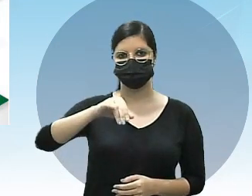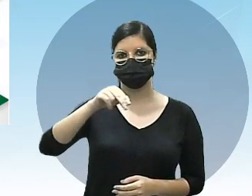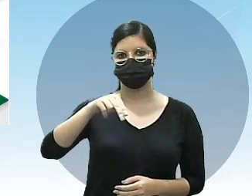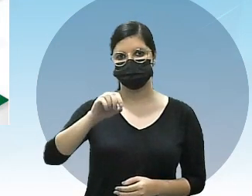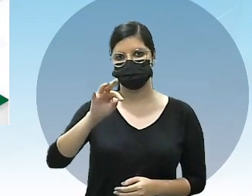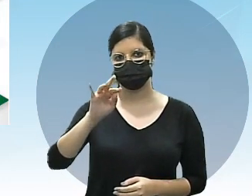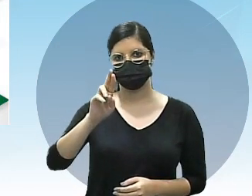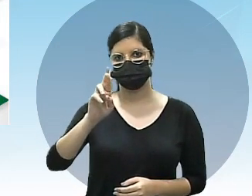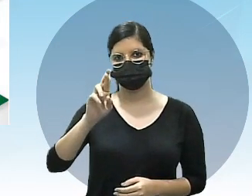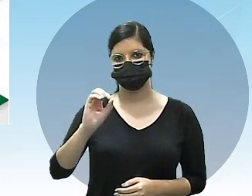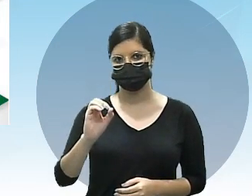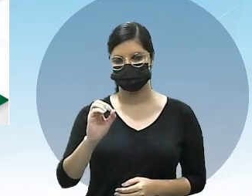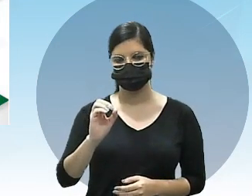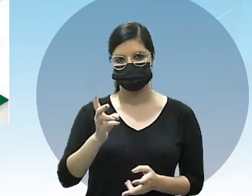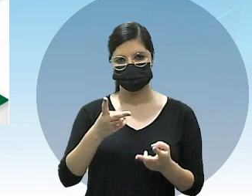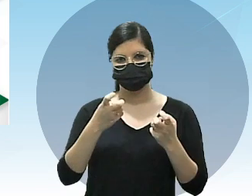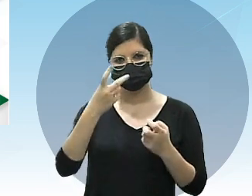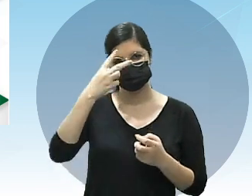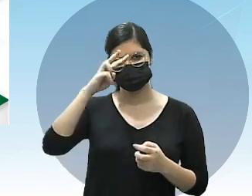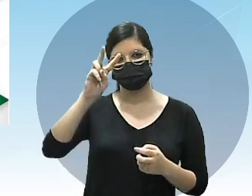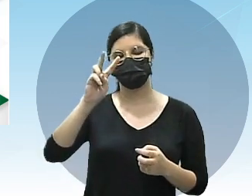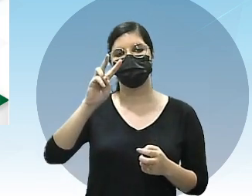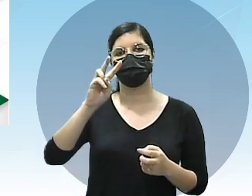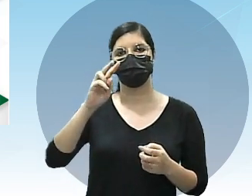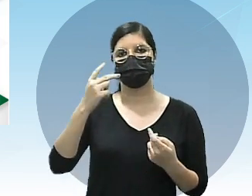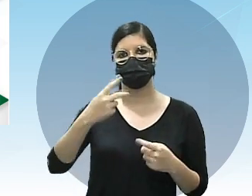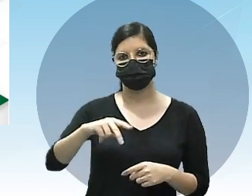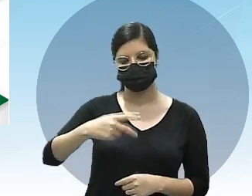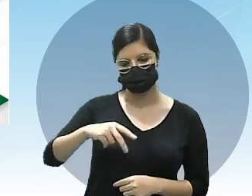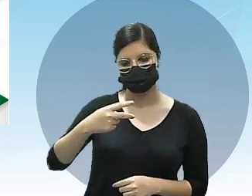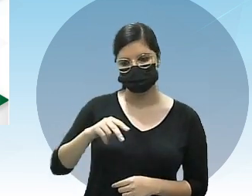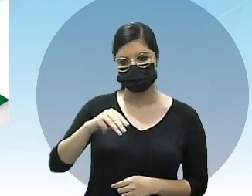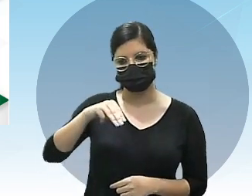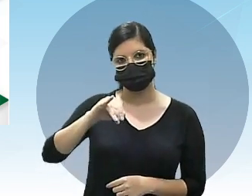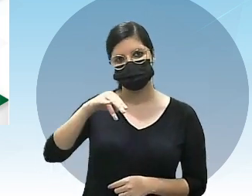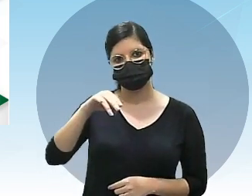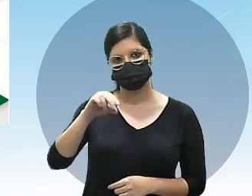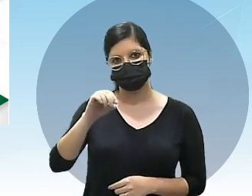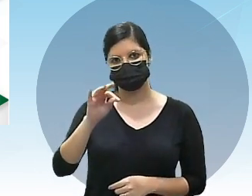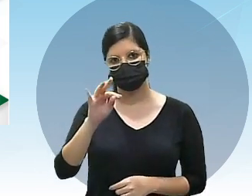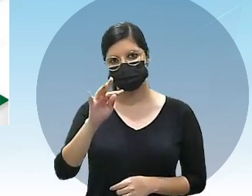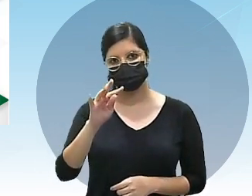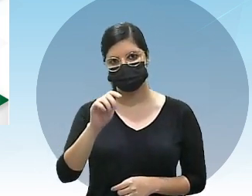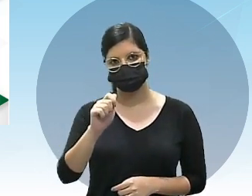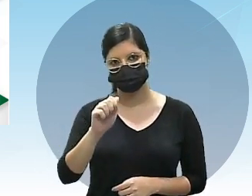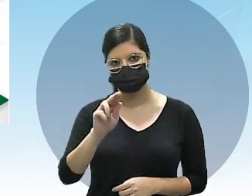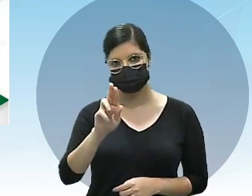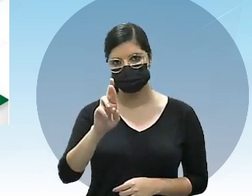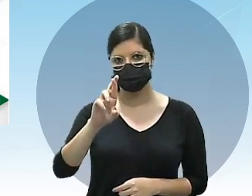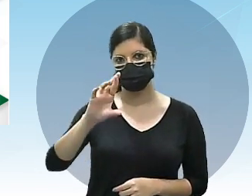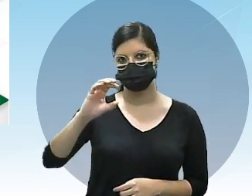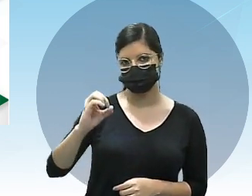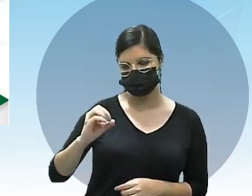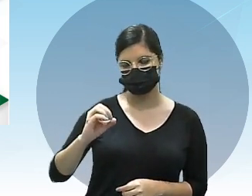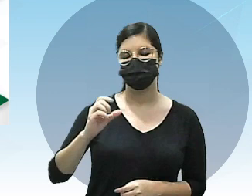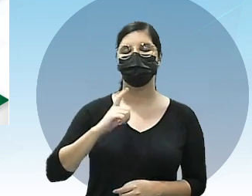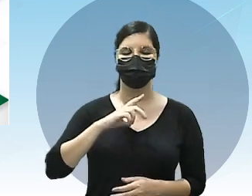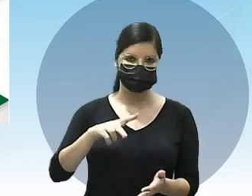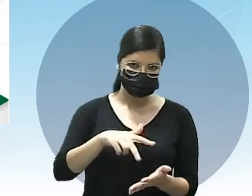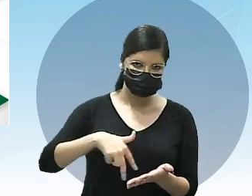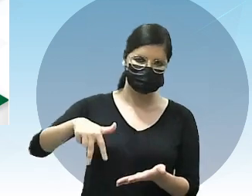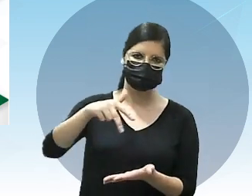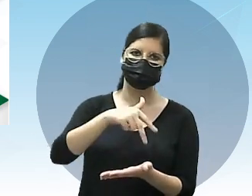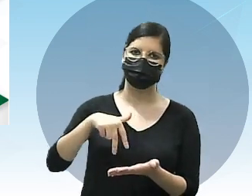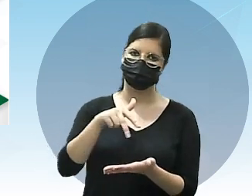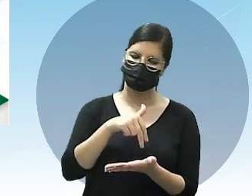é a a história na verdade é o momento né do Minotauro lá do labirinto do Minotauro vocês vão perceber que havia uma